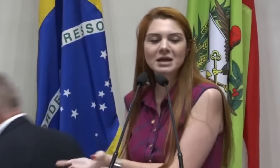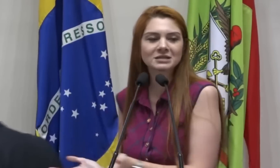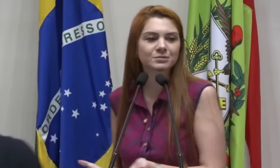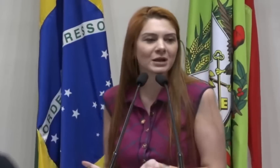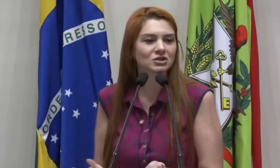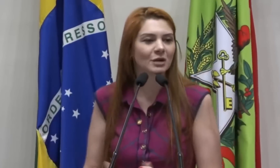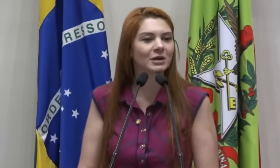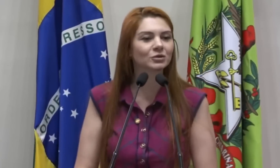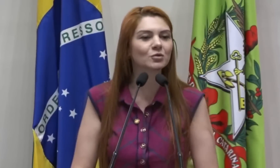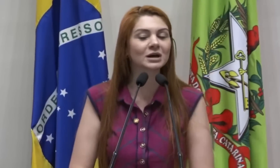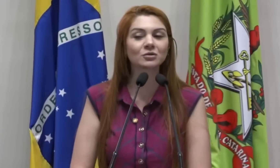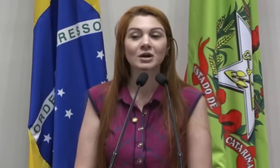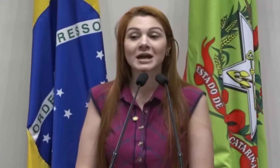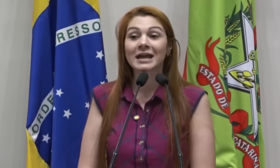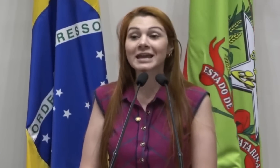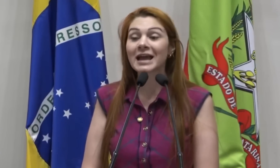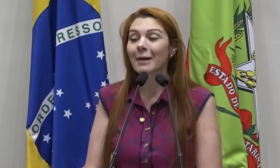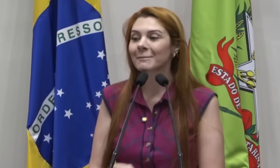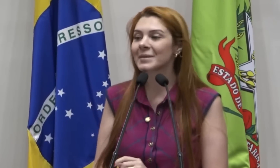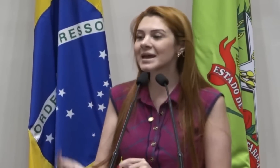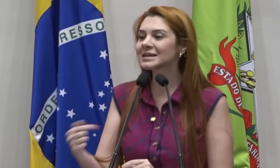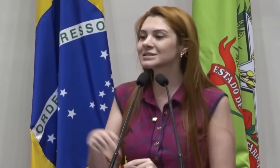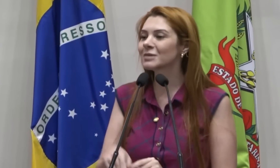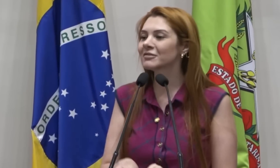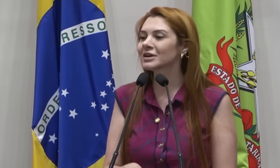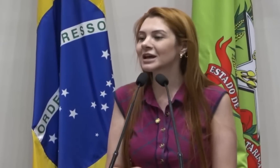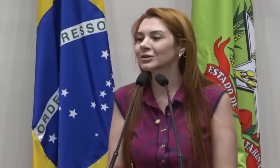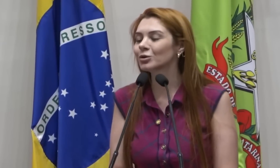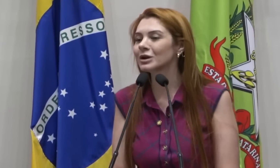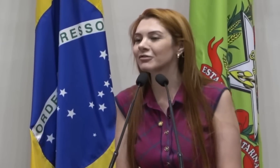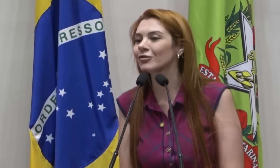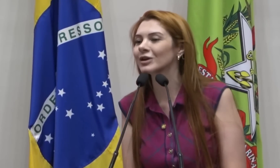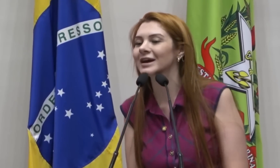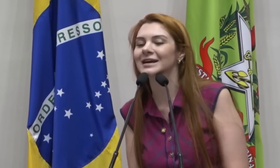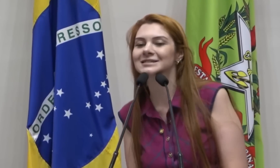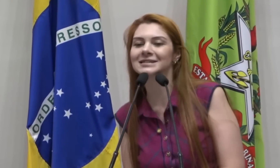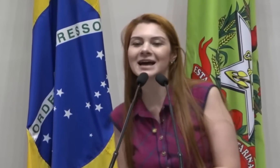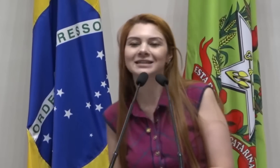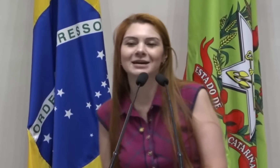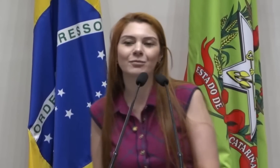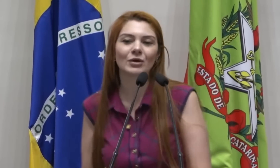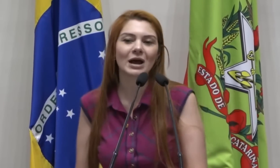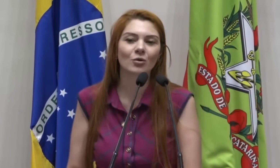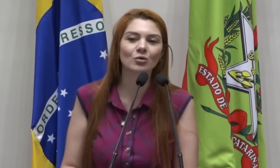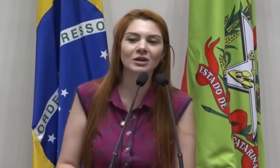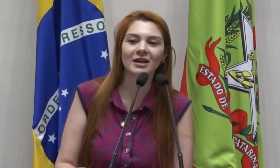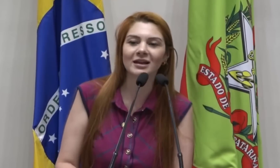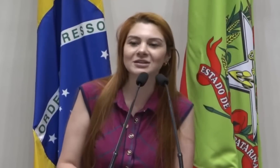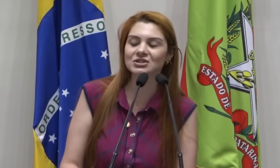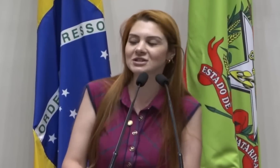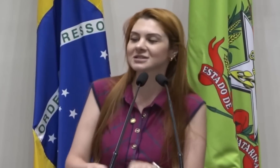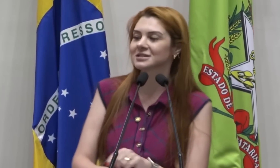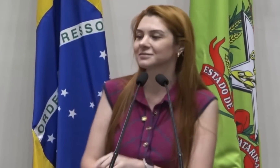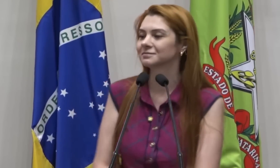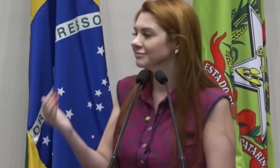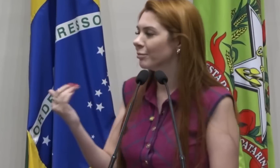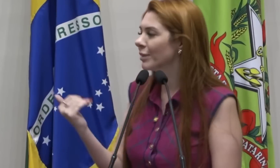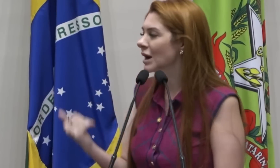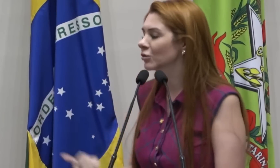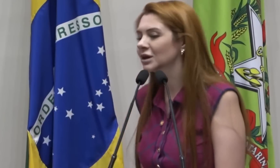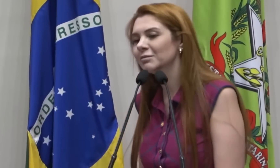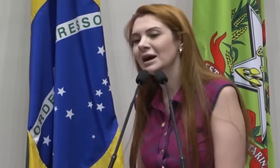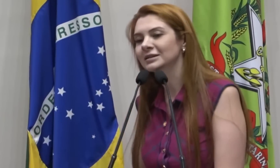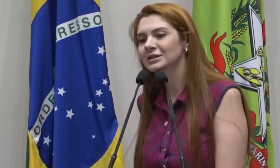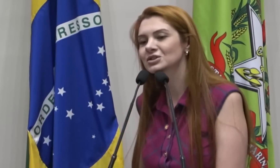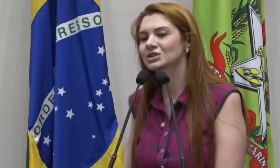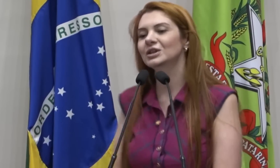alguns meses, praticamente um ano, e a mesma vereadora foi caçada por algo que ela disse.